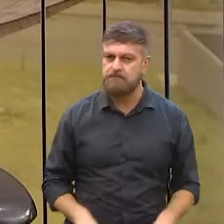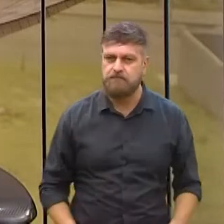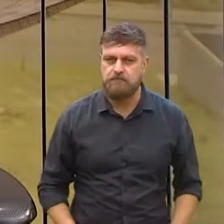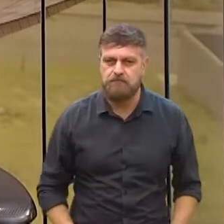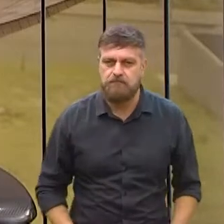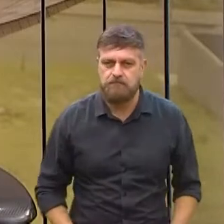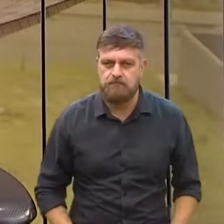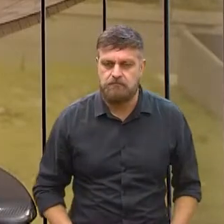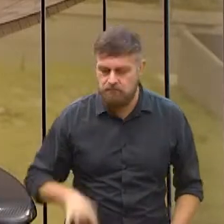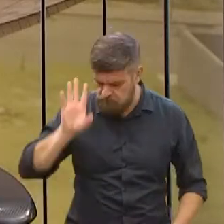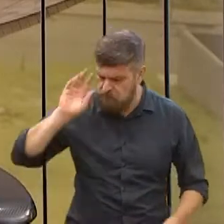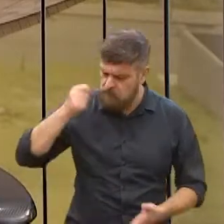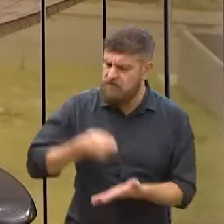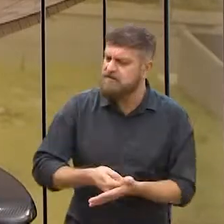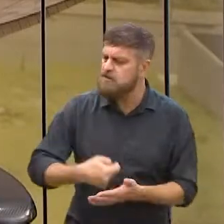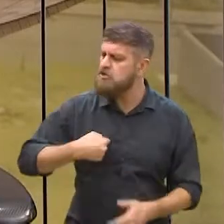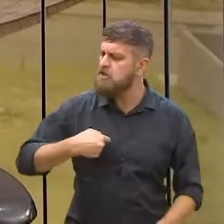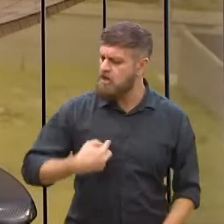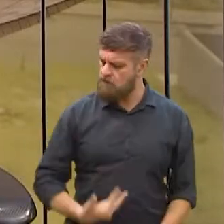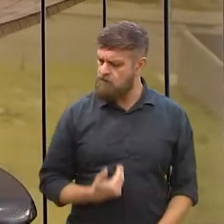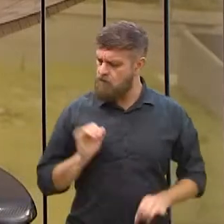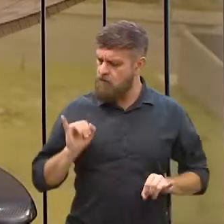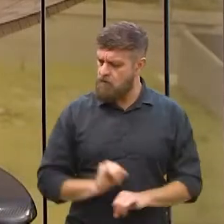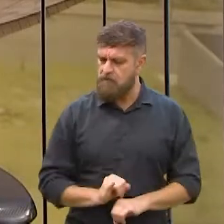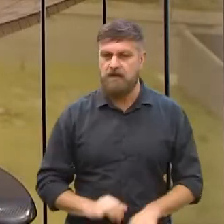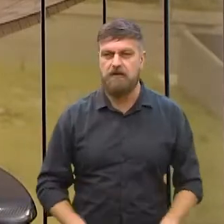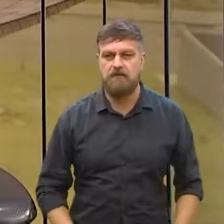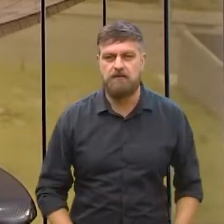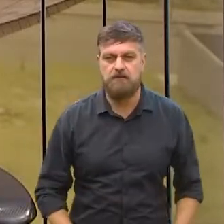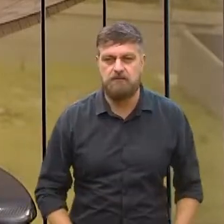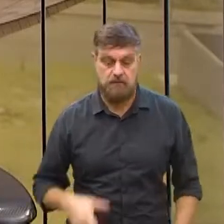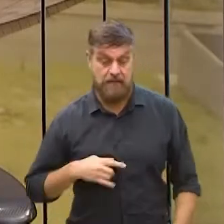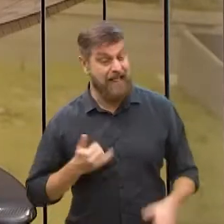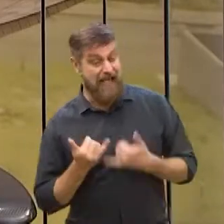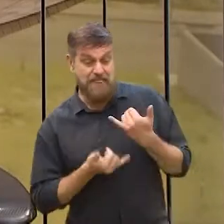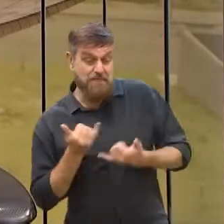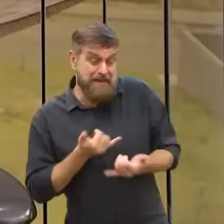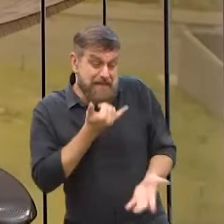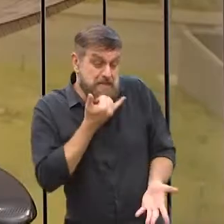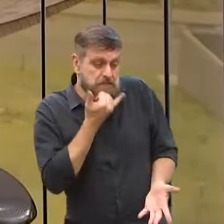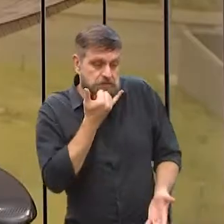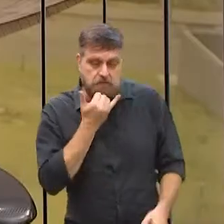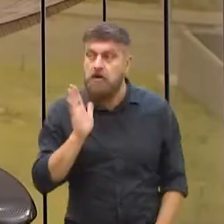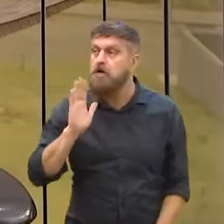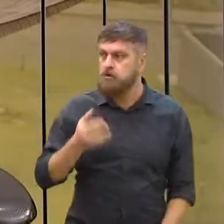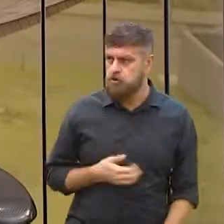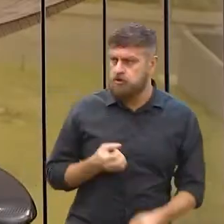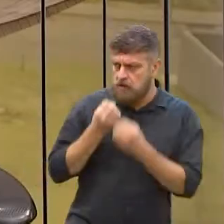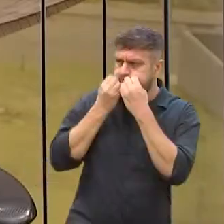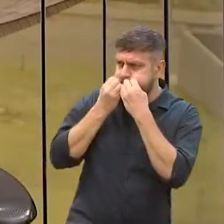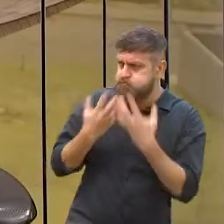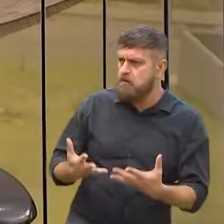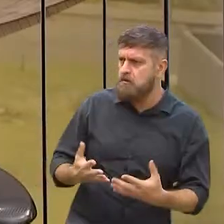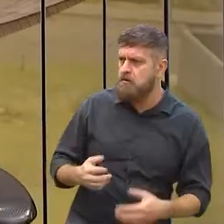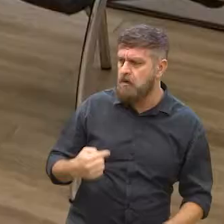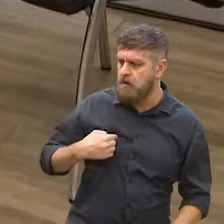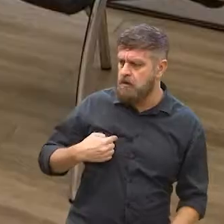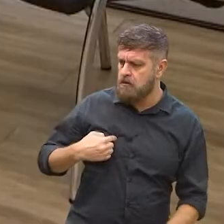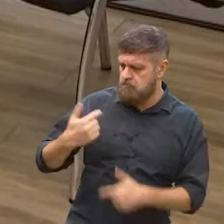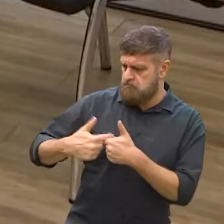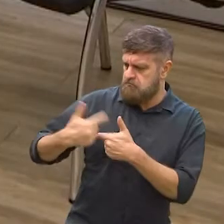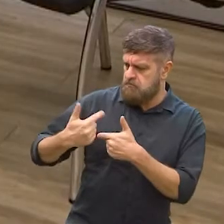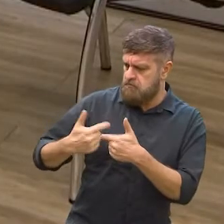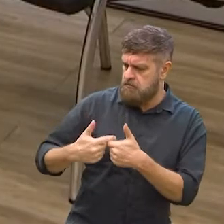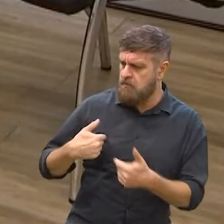Agora eu estou decidida, eu vou operar. Ah, mas eu estou brincando. Eu falei, agora você já falou o que você tinha que falar. E foi